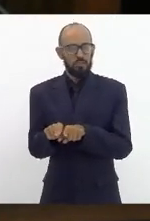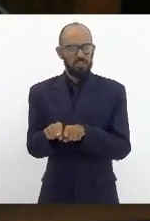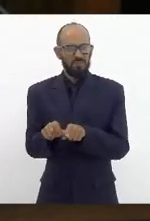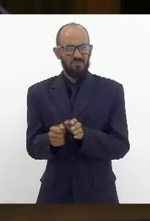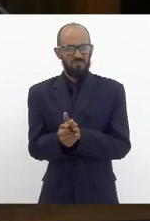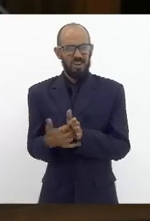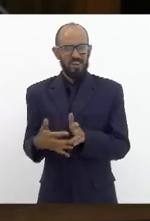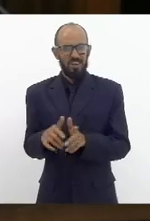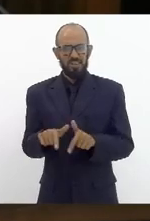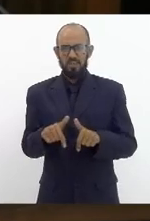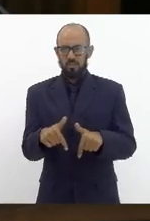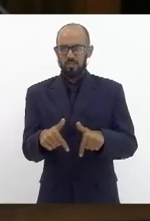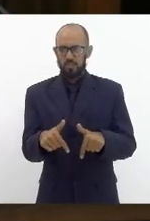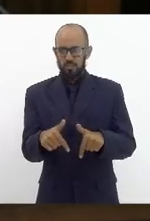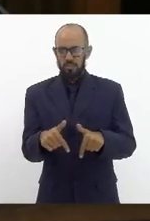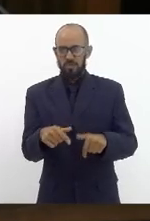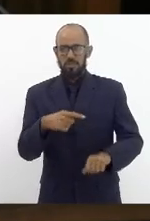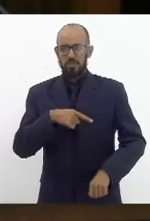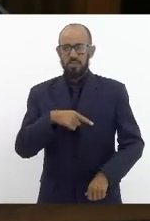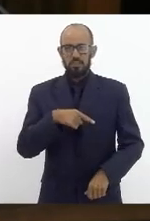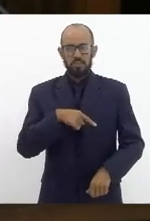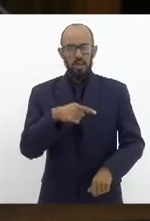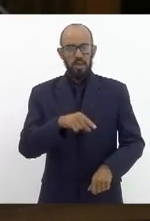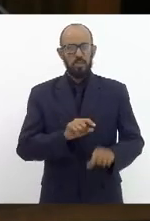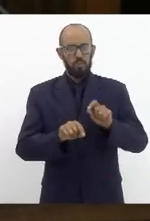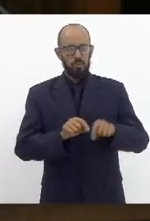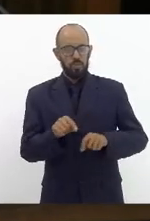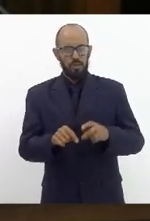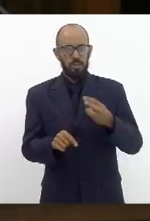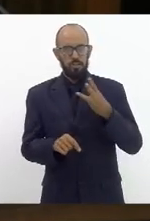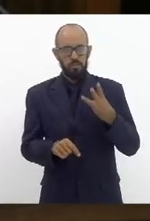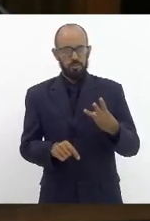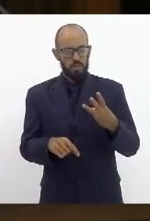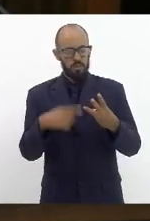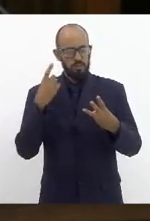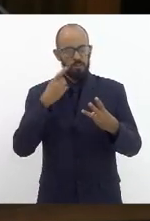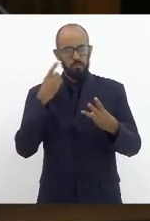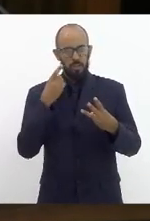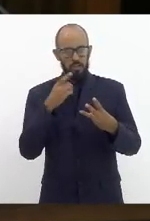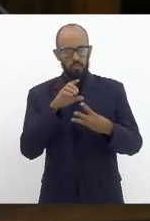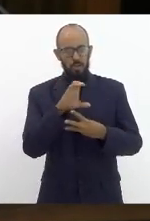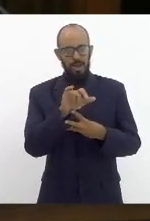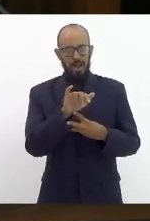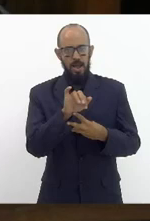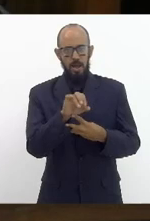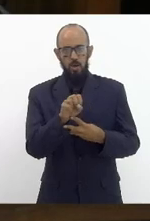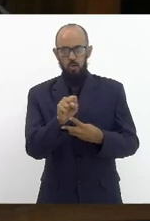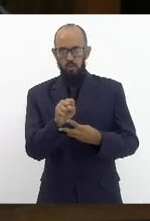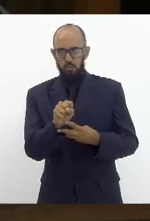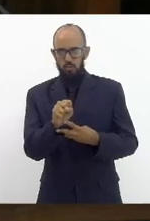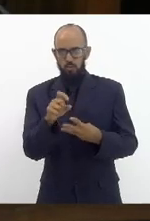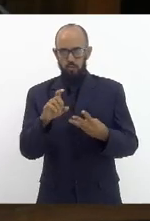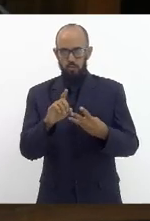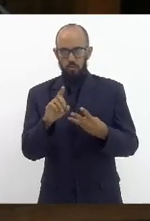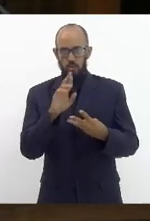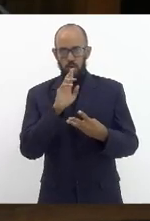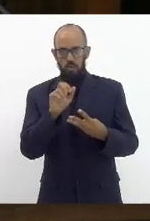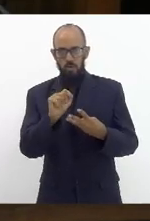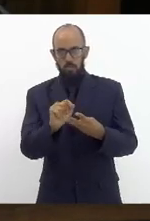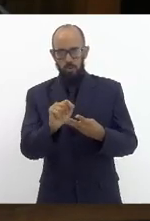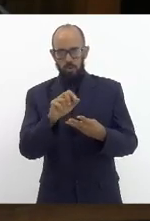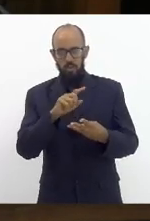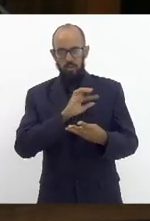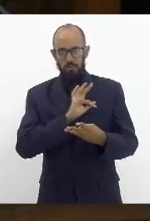vocês têm aqui na figura dos três deputados, deputados Carlos Augusto, Rodrigo Amorim e Marta Rocha, um